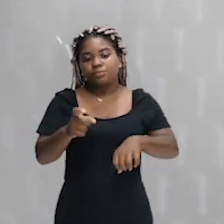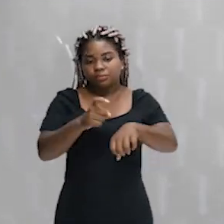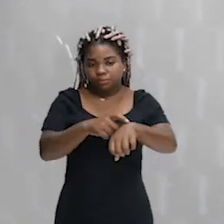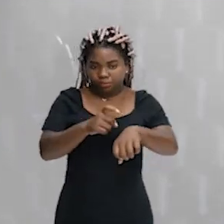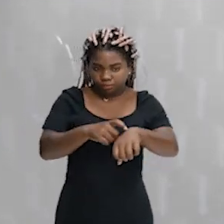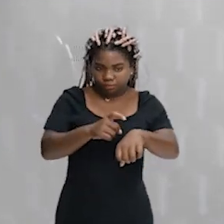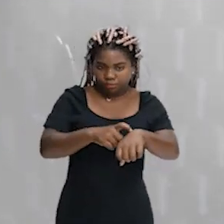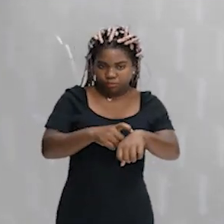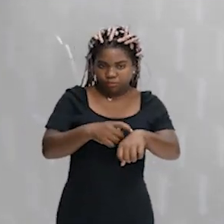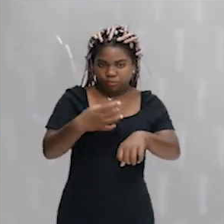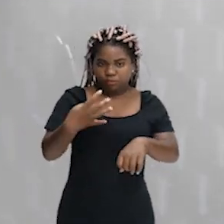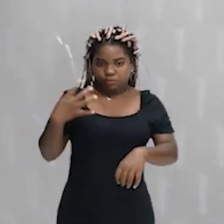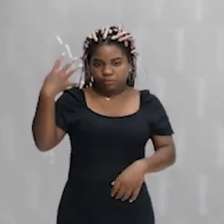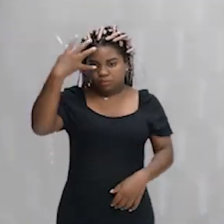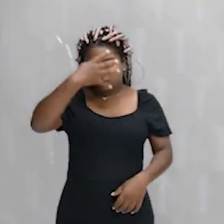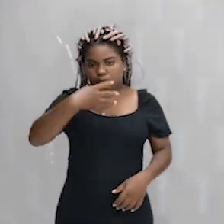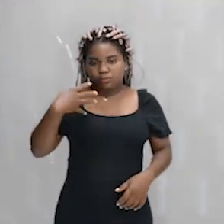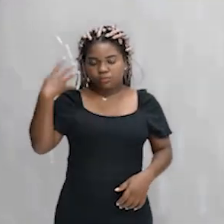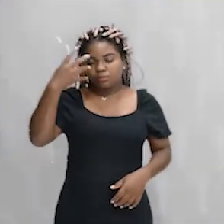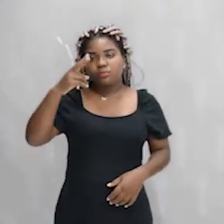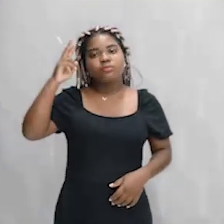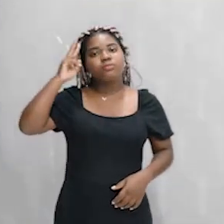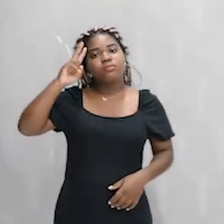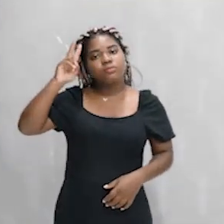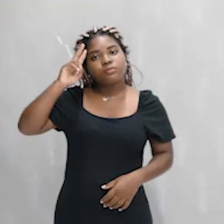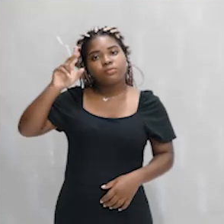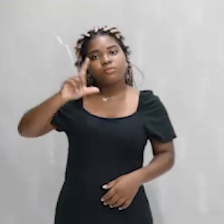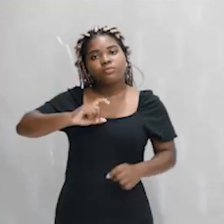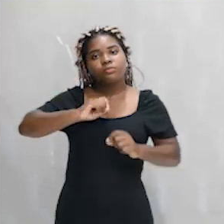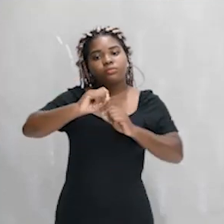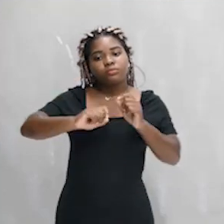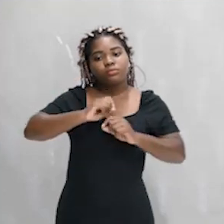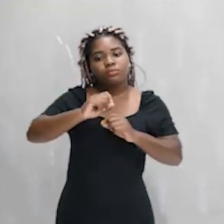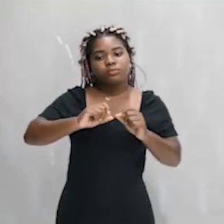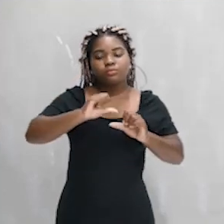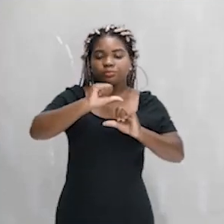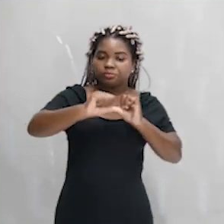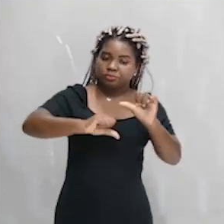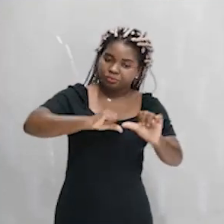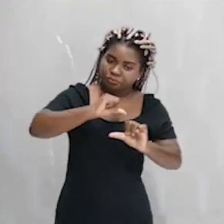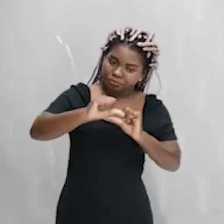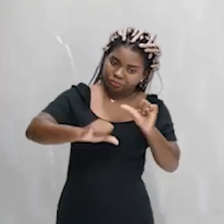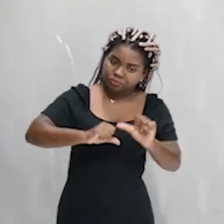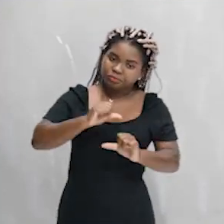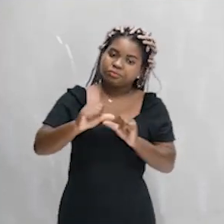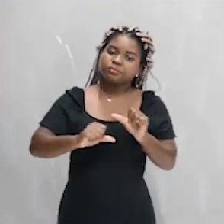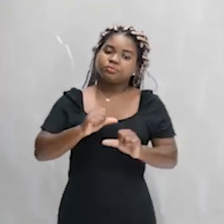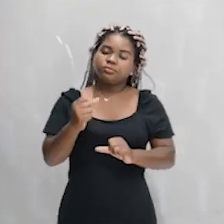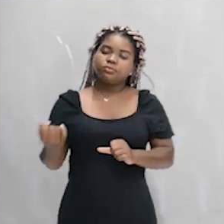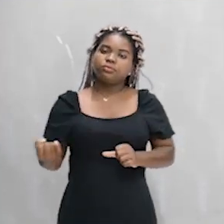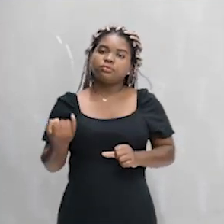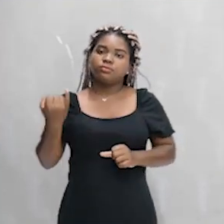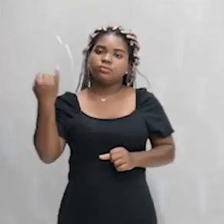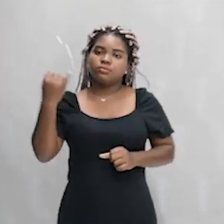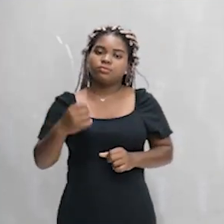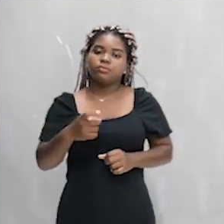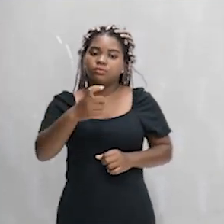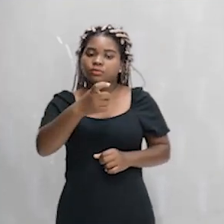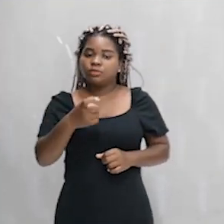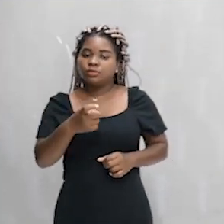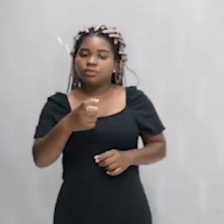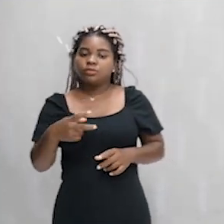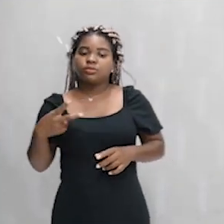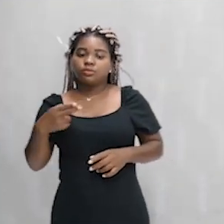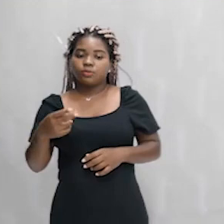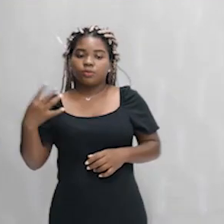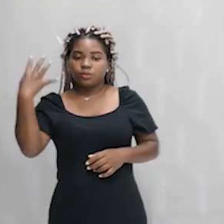de 4 horas. Lembrando que eu tenho que fazer a conversão, tá? É muito importante isso. Então, para x igual a 4 horas,